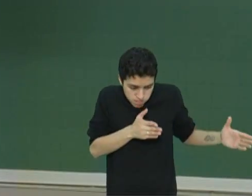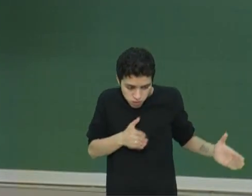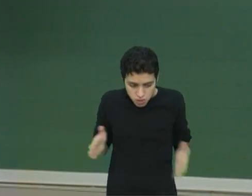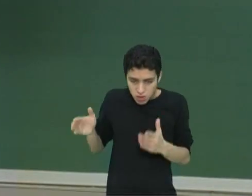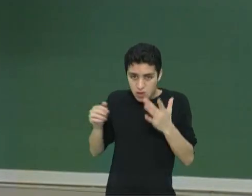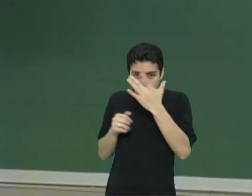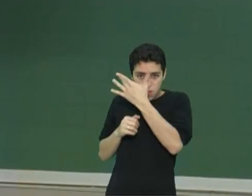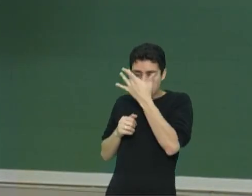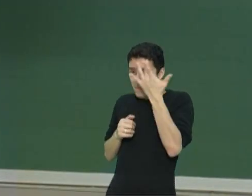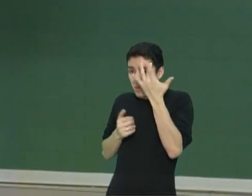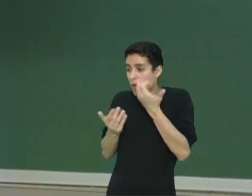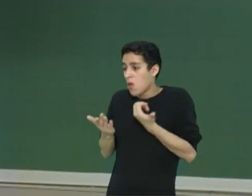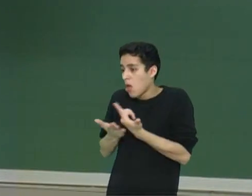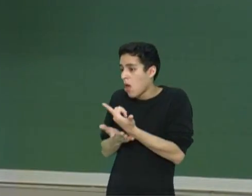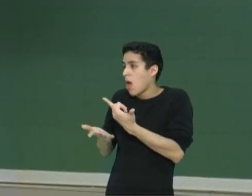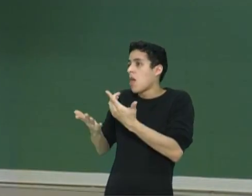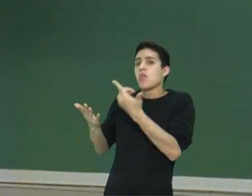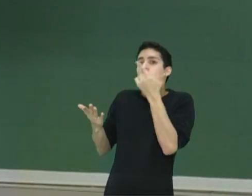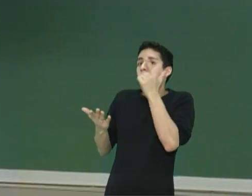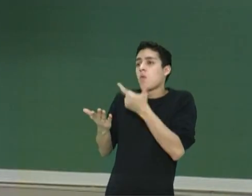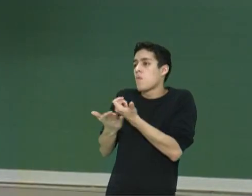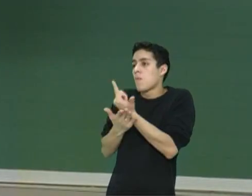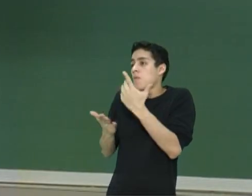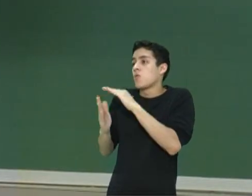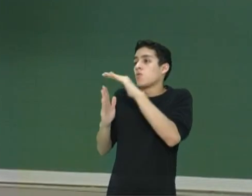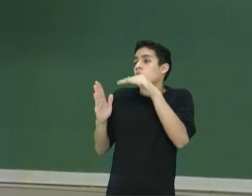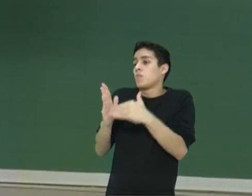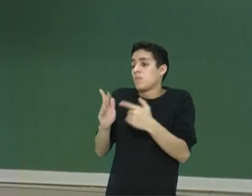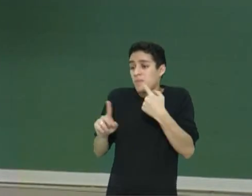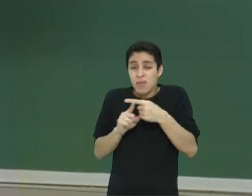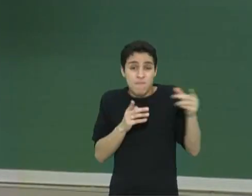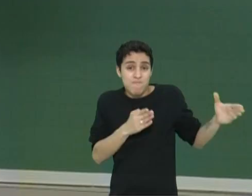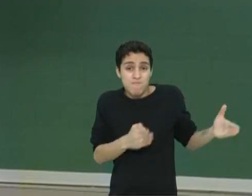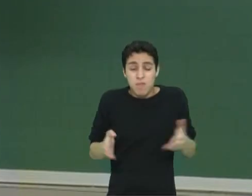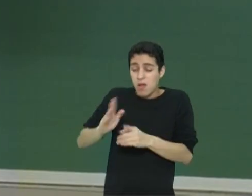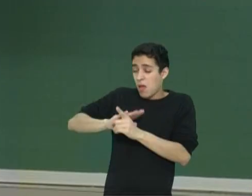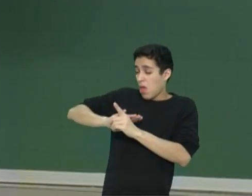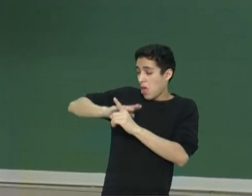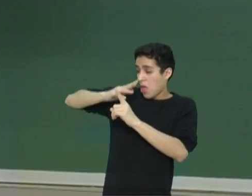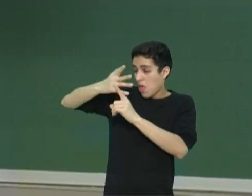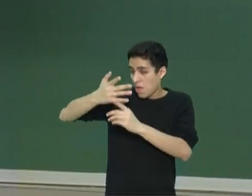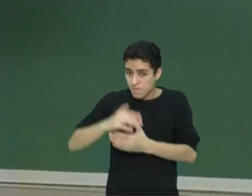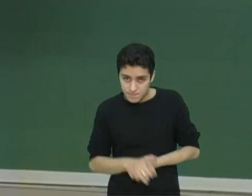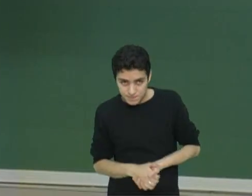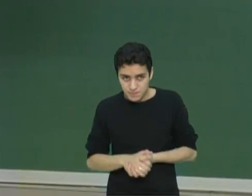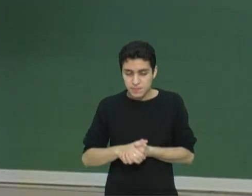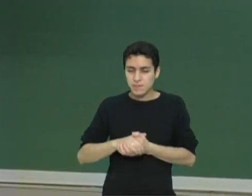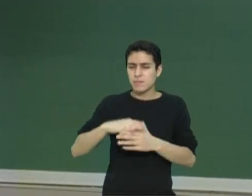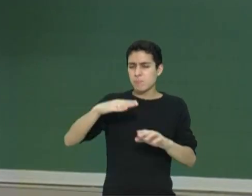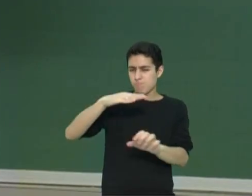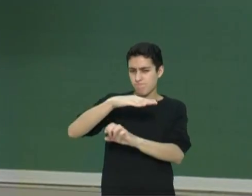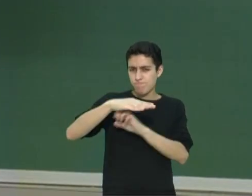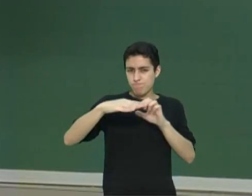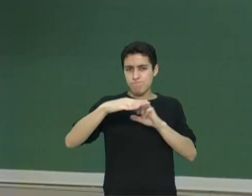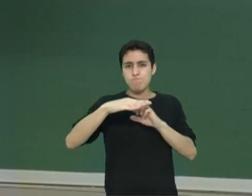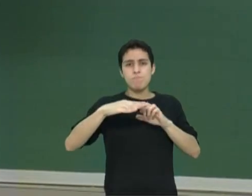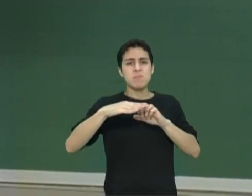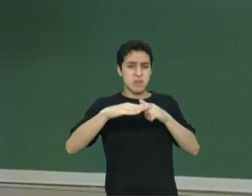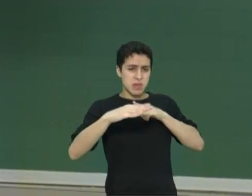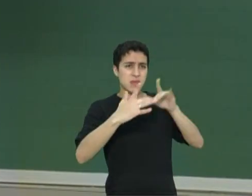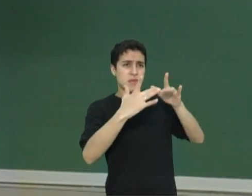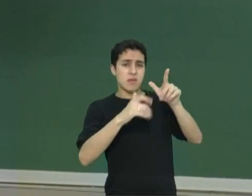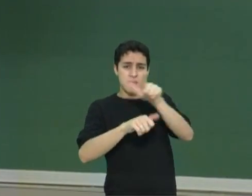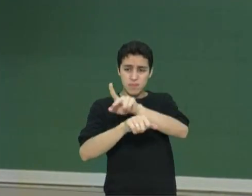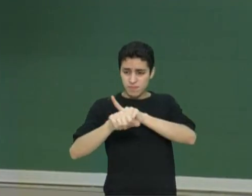consumidor não consegue absorver e tanto excedente de produção e as multinacionais né figurando aí dominando esse